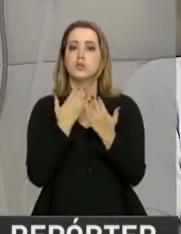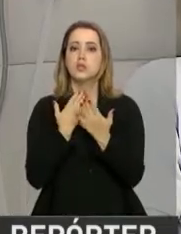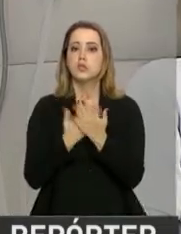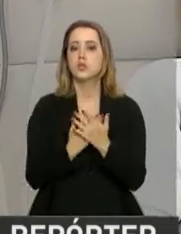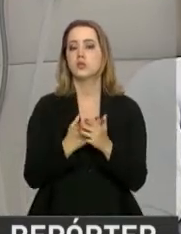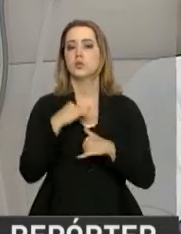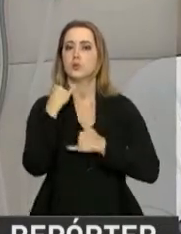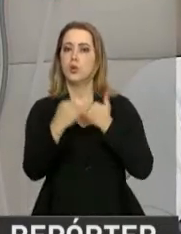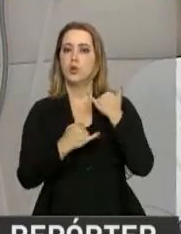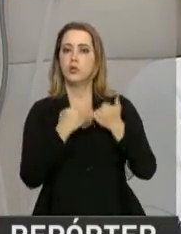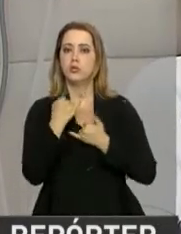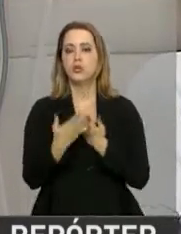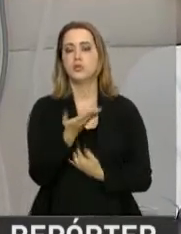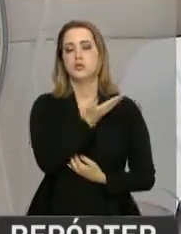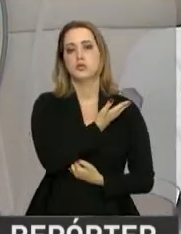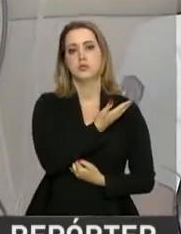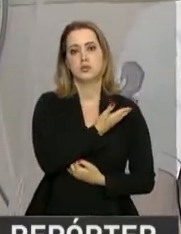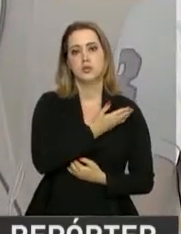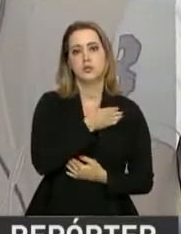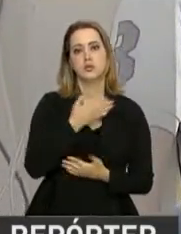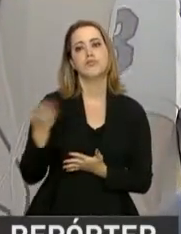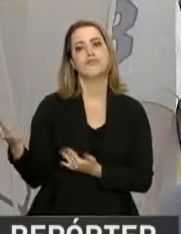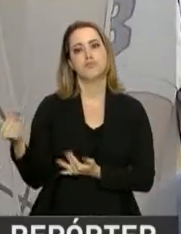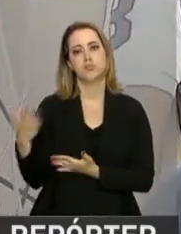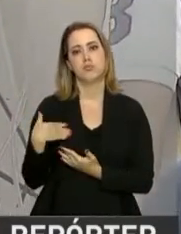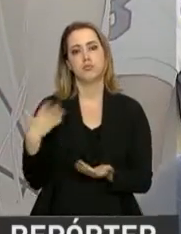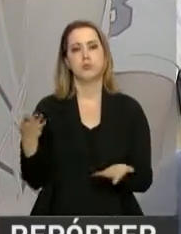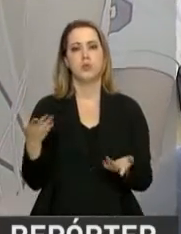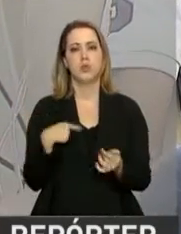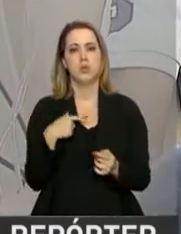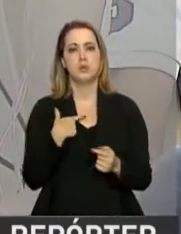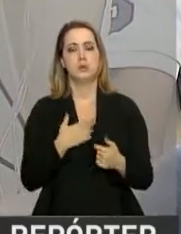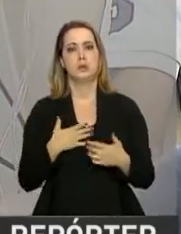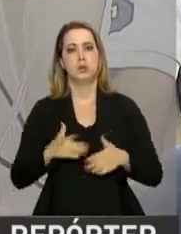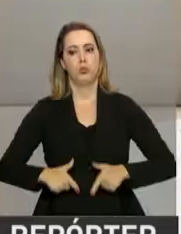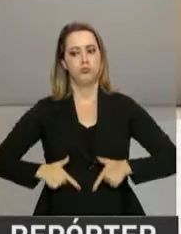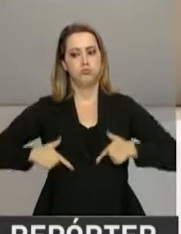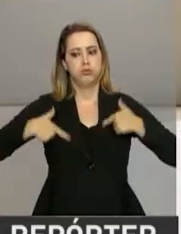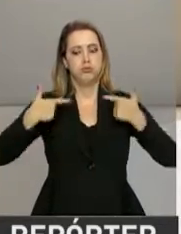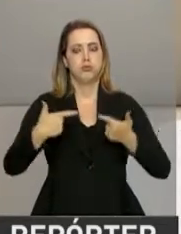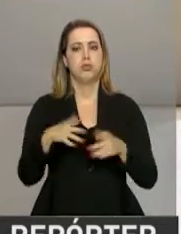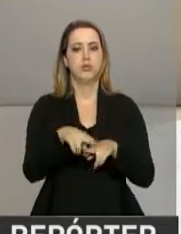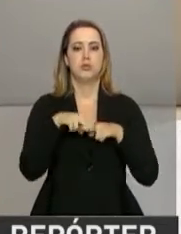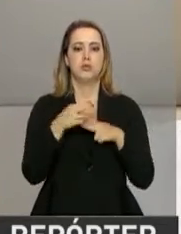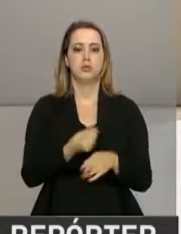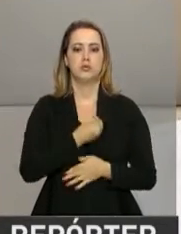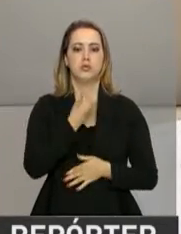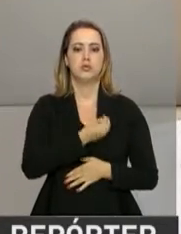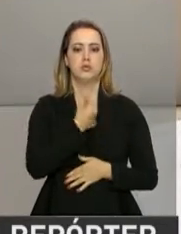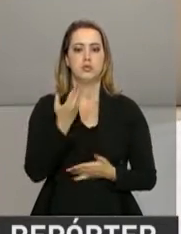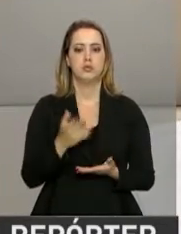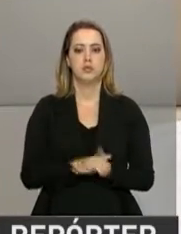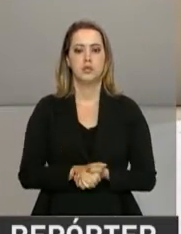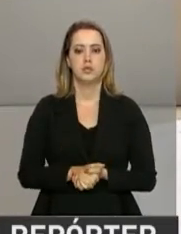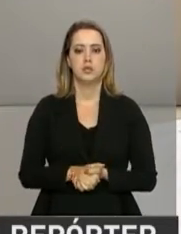as brincadeiras da adolescência cederam lugar para lutar pela vida. Tem que ser forte, assim não ser.